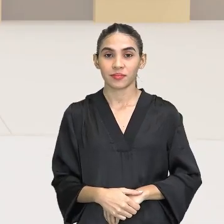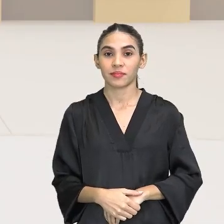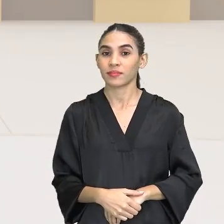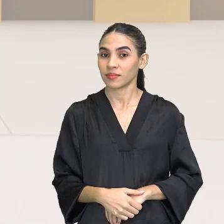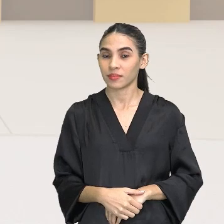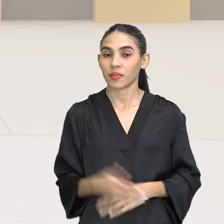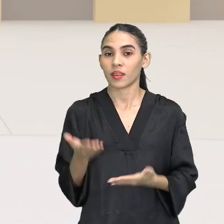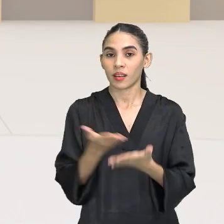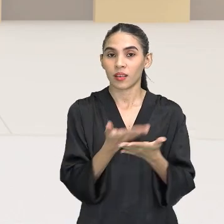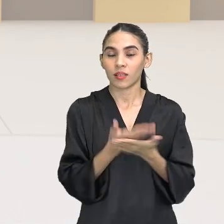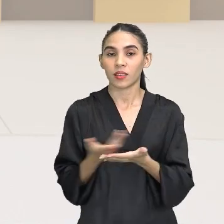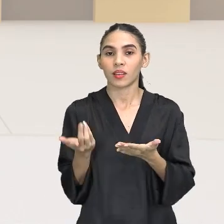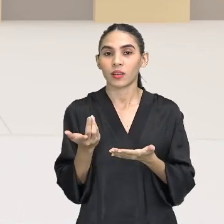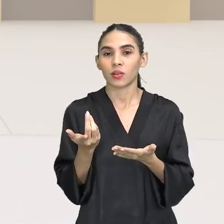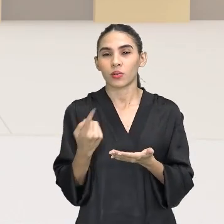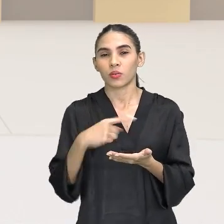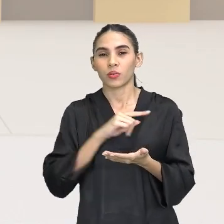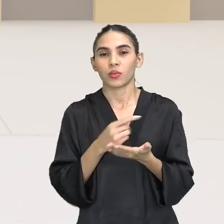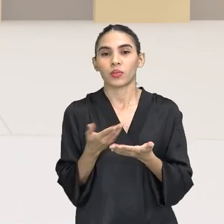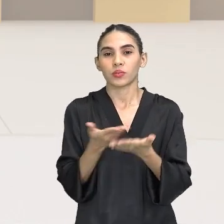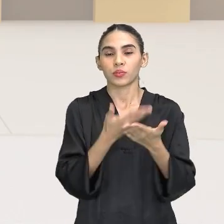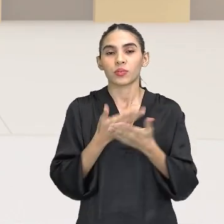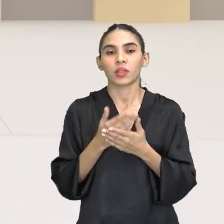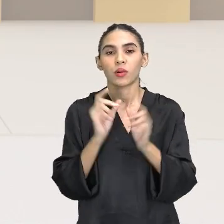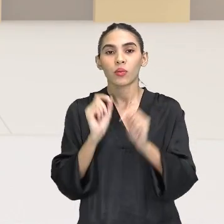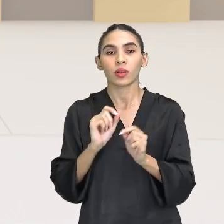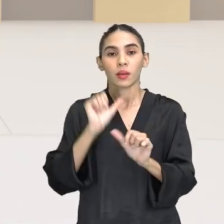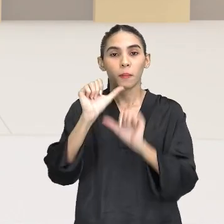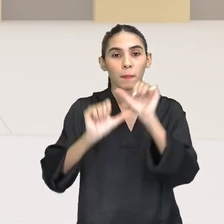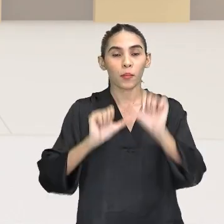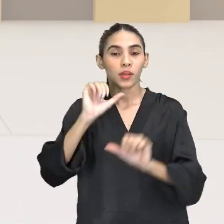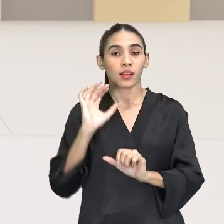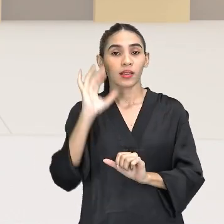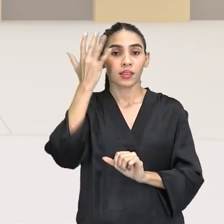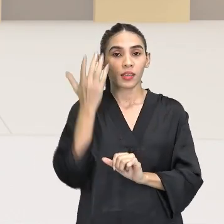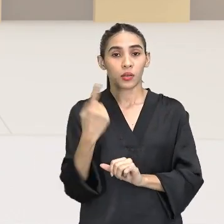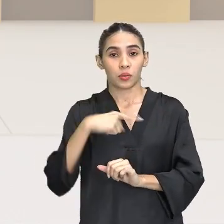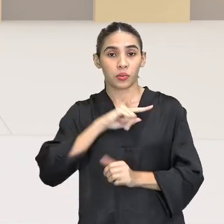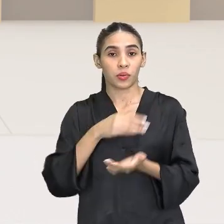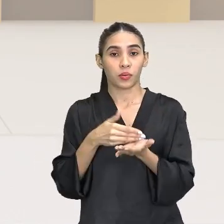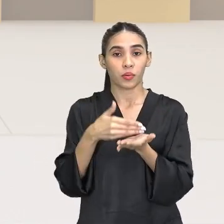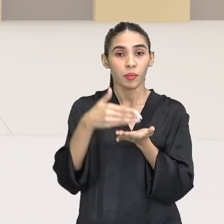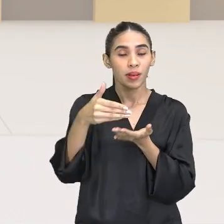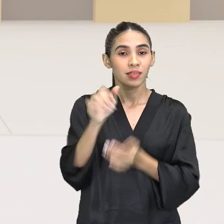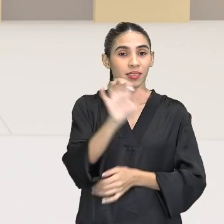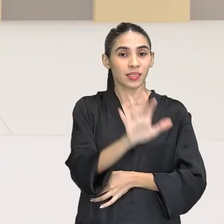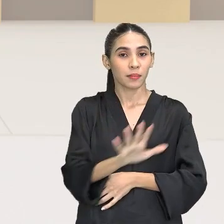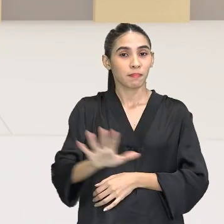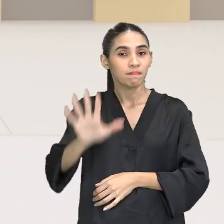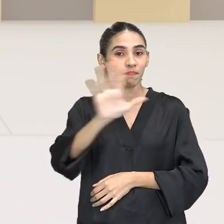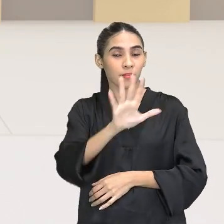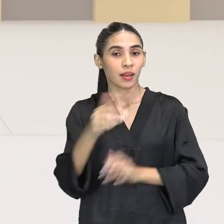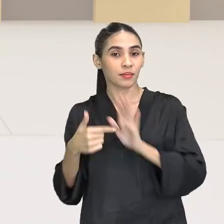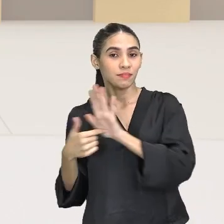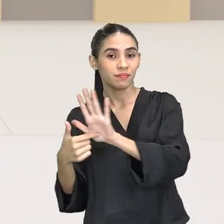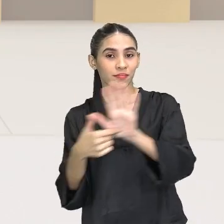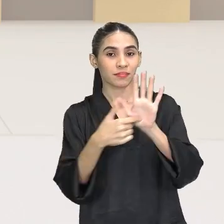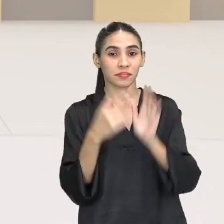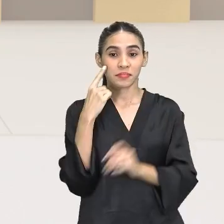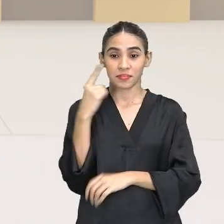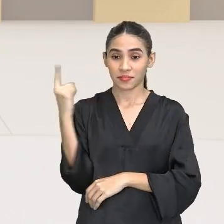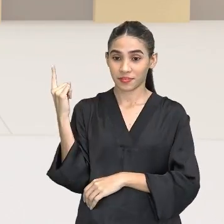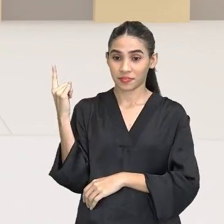E nessa aula a gente vai estudar um pouco mais aí sobre as mudanças climáticas. A gente já inicia aí apresentando algumas imagens que são